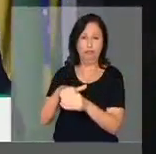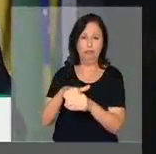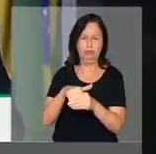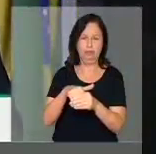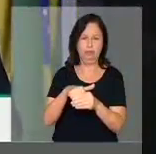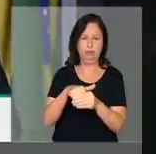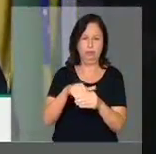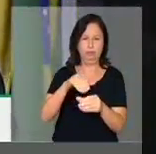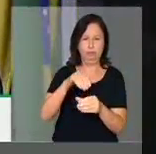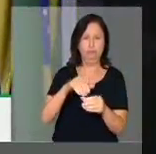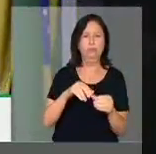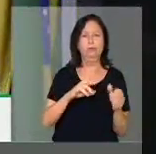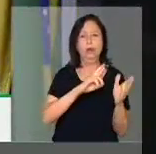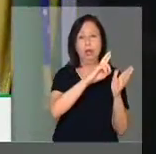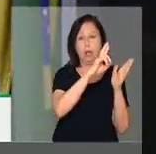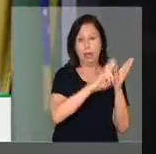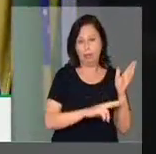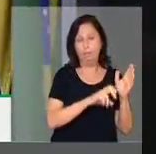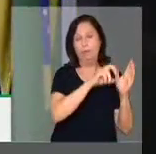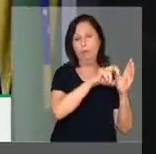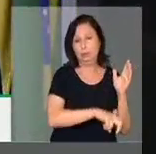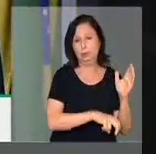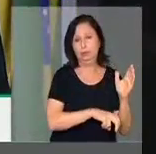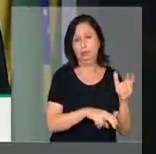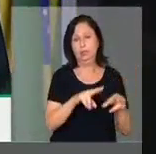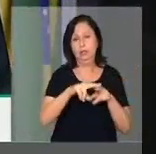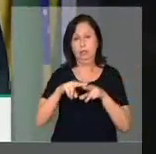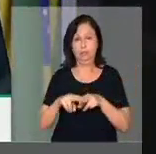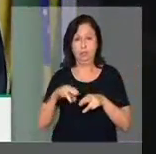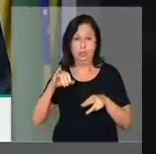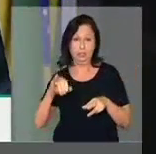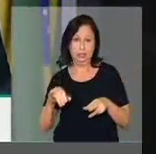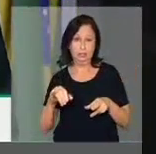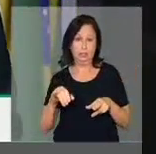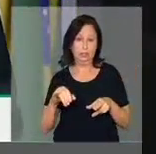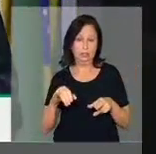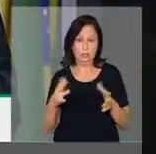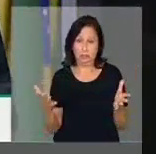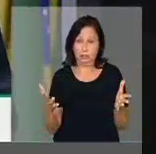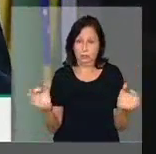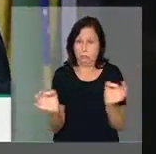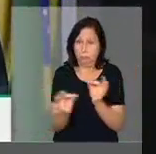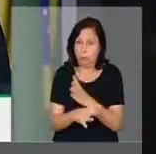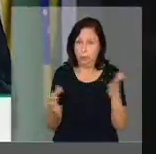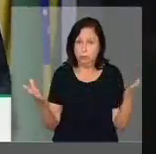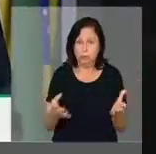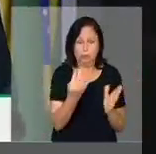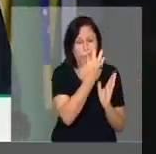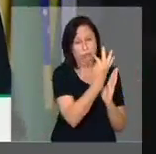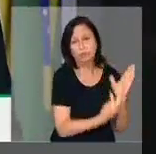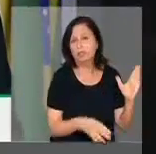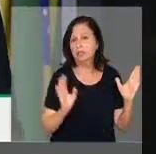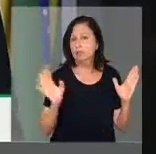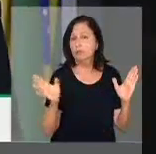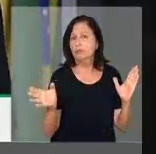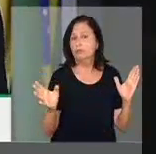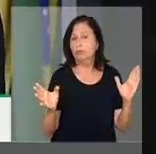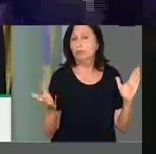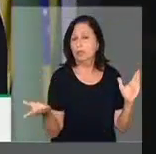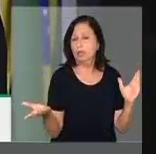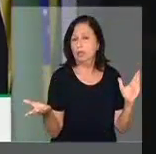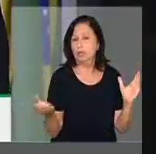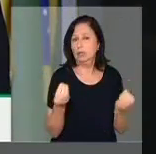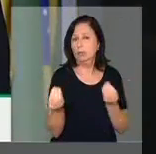história. Esse é o atual Congresso. Se não votar a tributária que está pronta, vai para o lixo da história. E